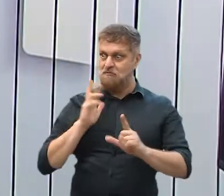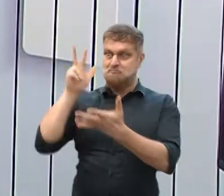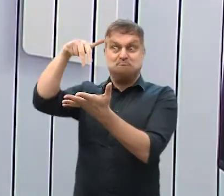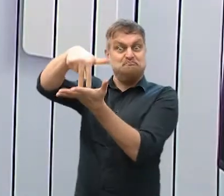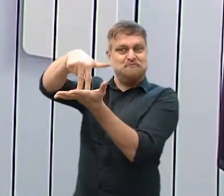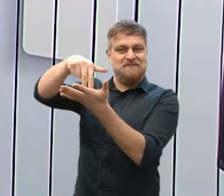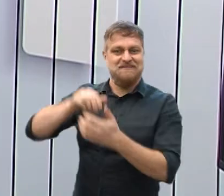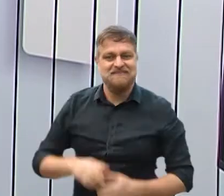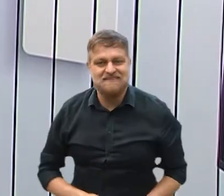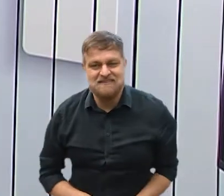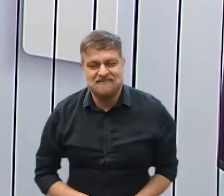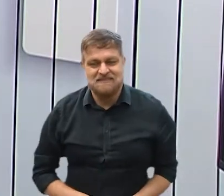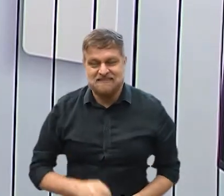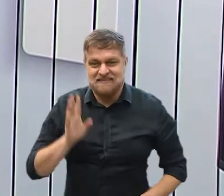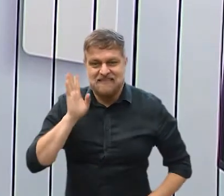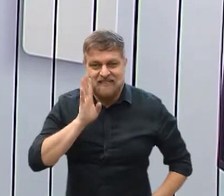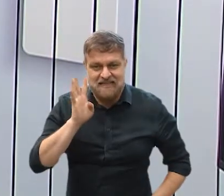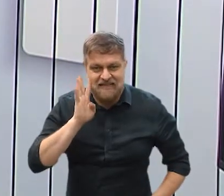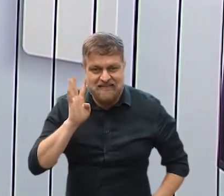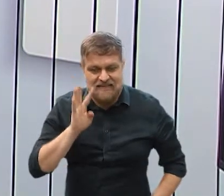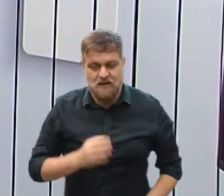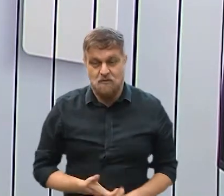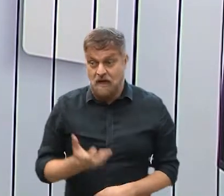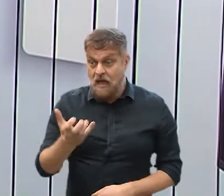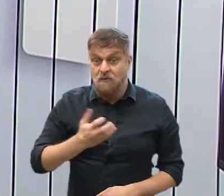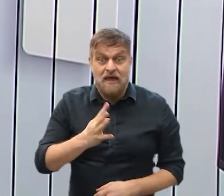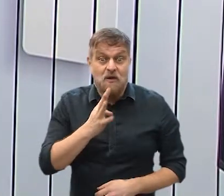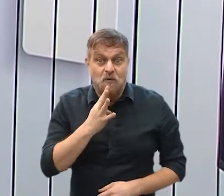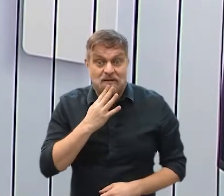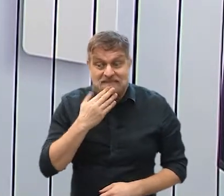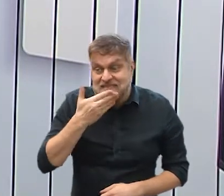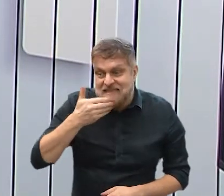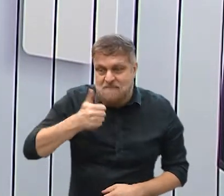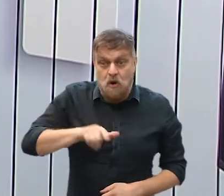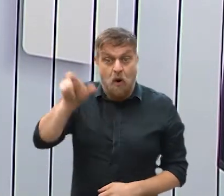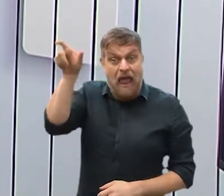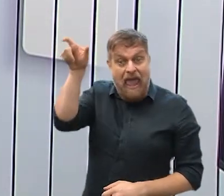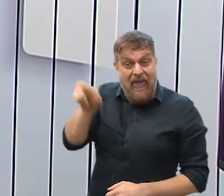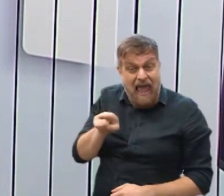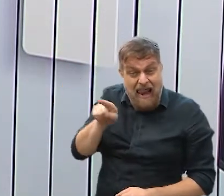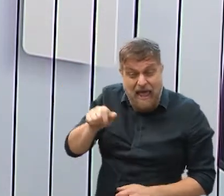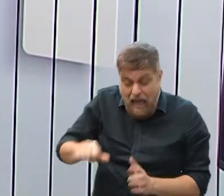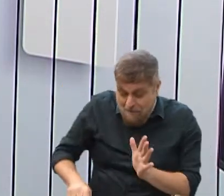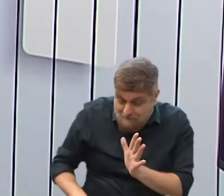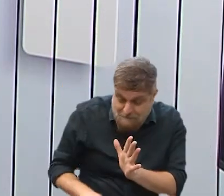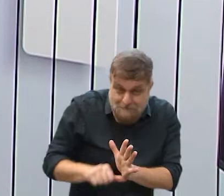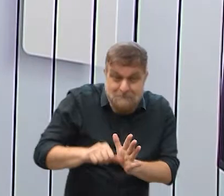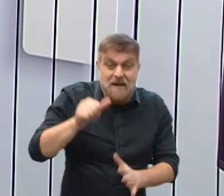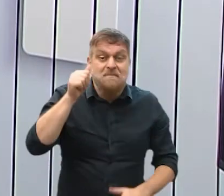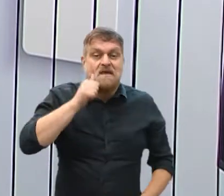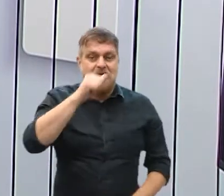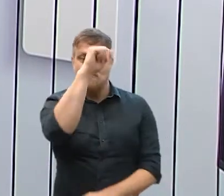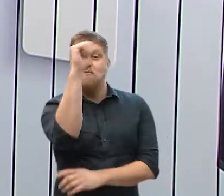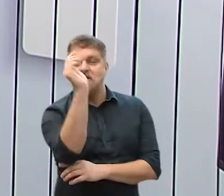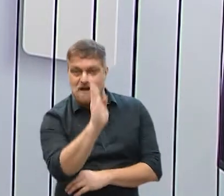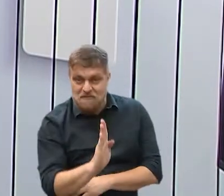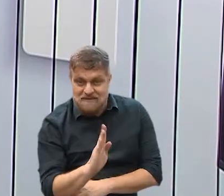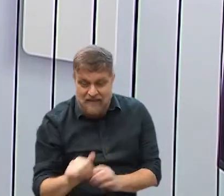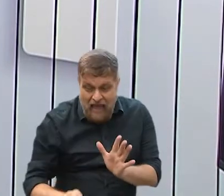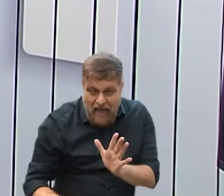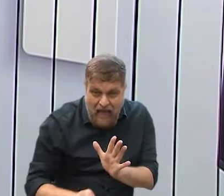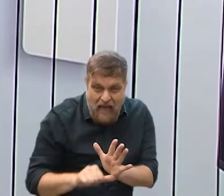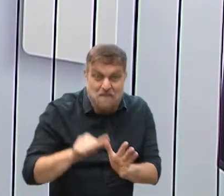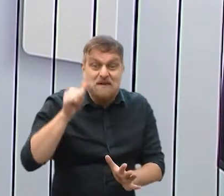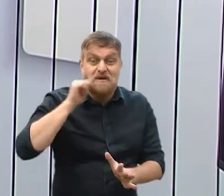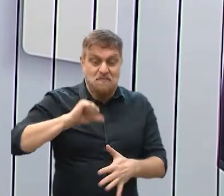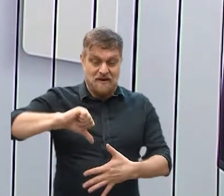bacana. Olha, para a gente conhecer um pouco mais a Débora, ela foi a primeira mulher brasileira e primeira